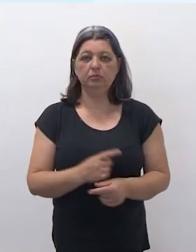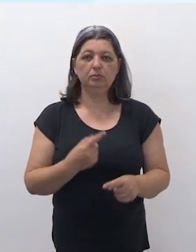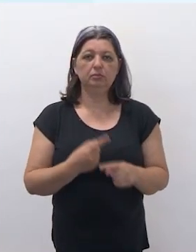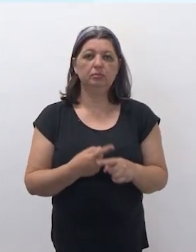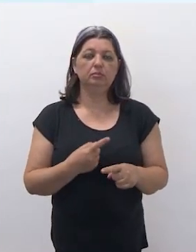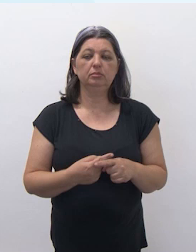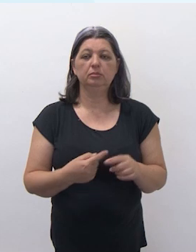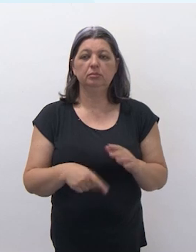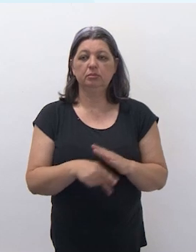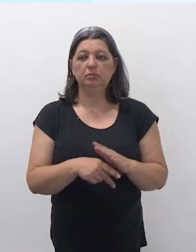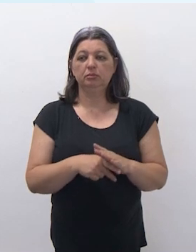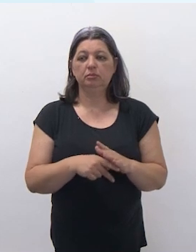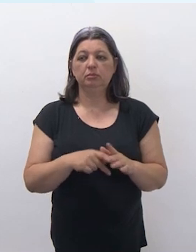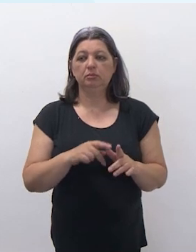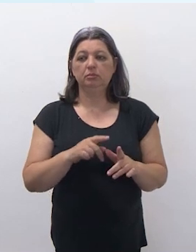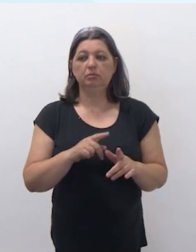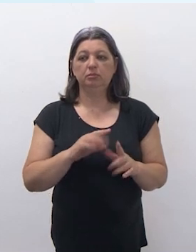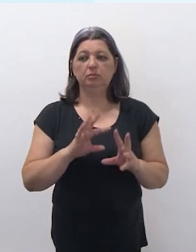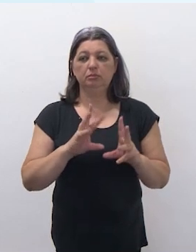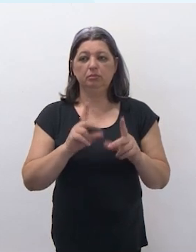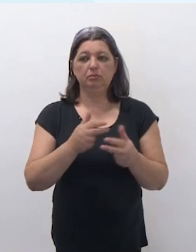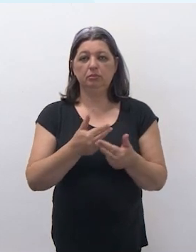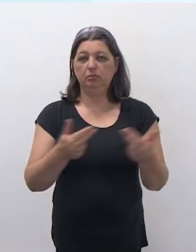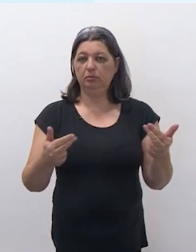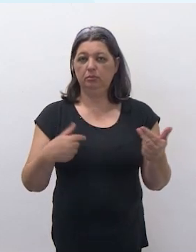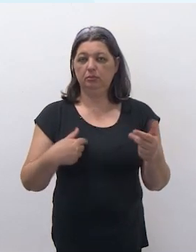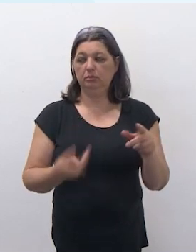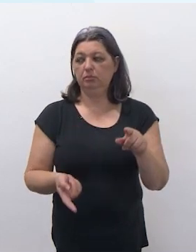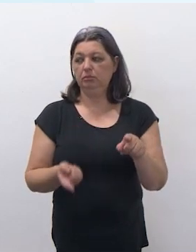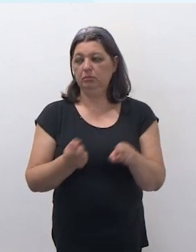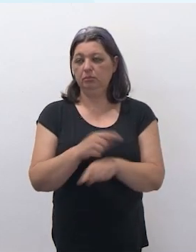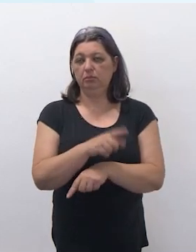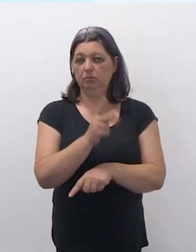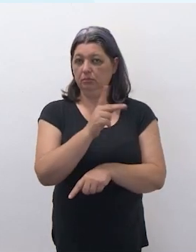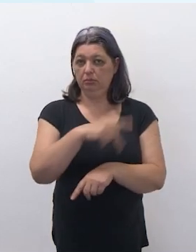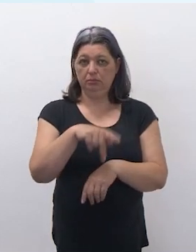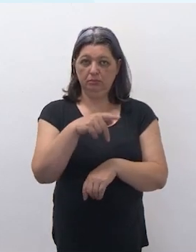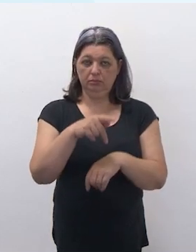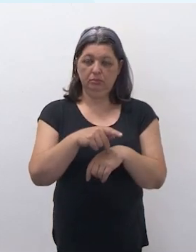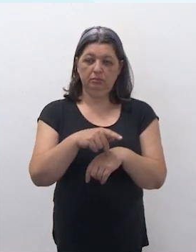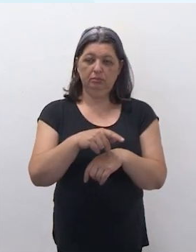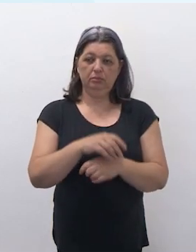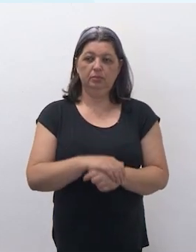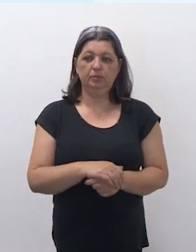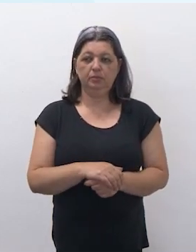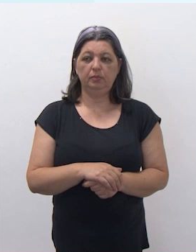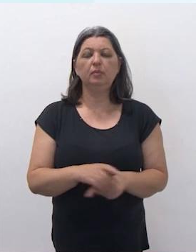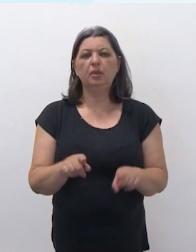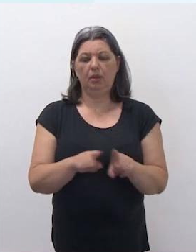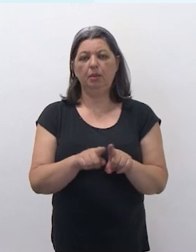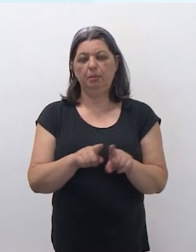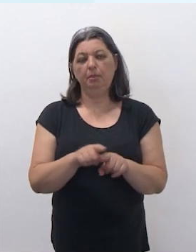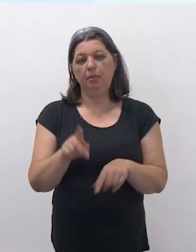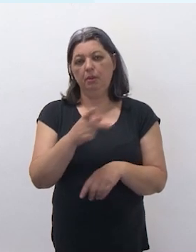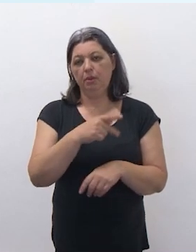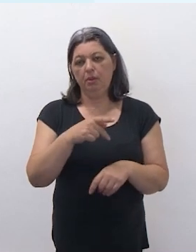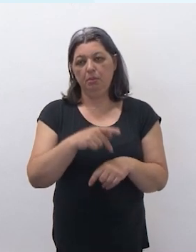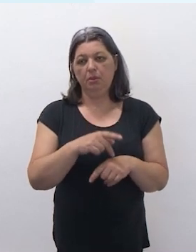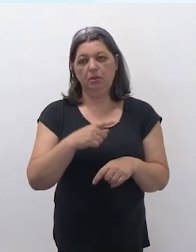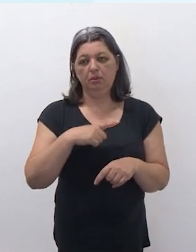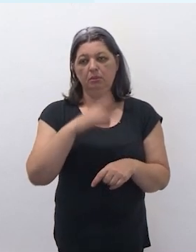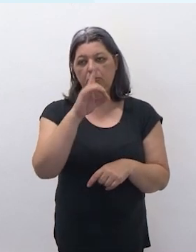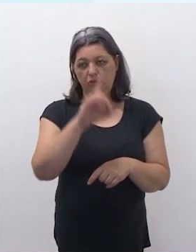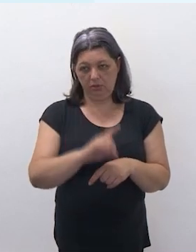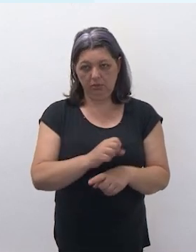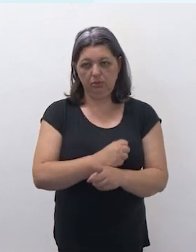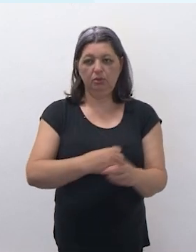sociais precederam todos os demais, ao contrário de outros países analisados por Marshall. Além disso, nesse país, os direitos sociais também prevalecem